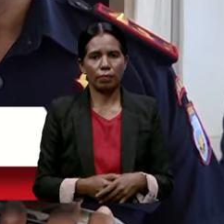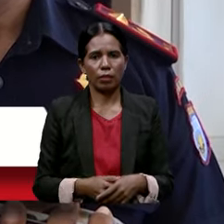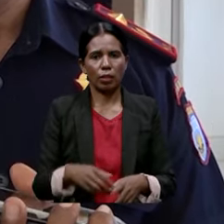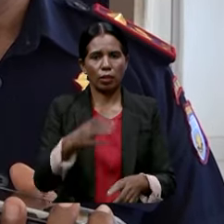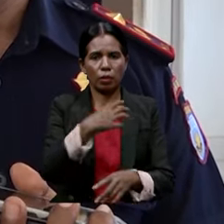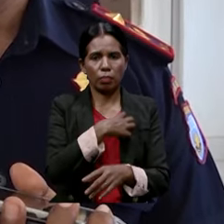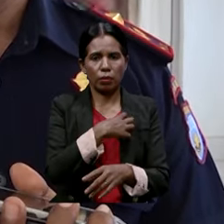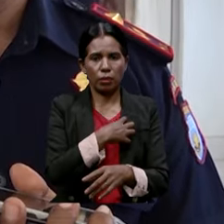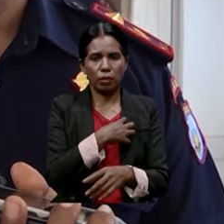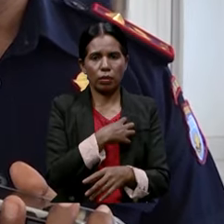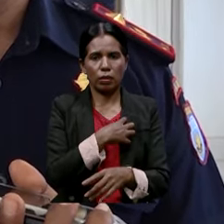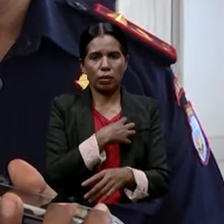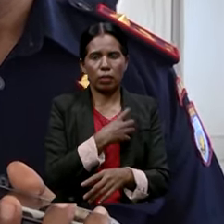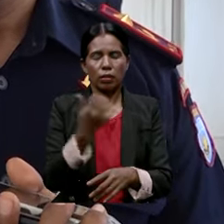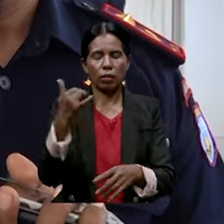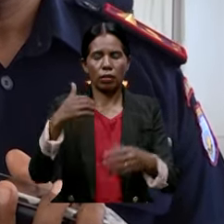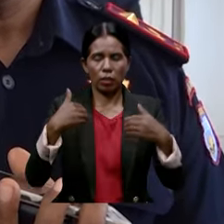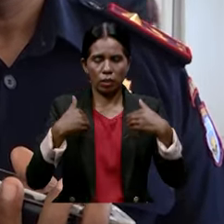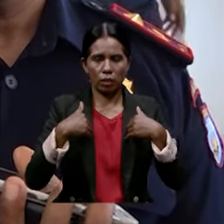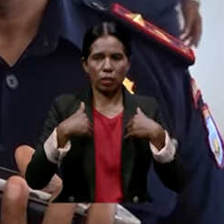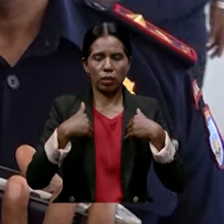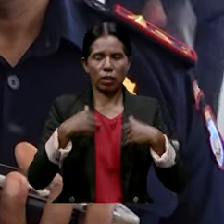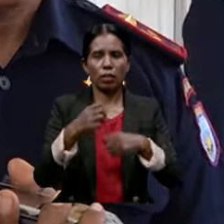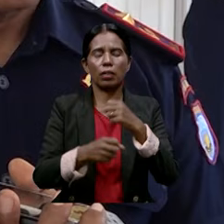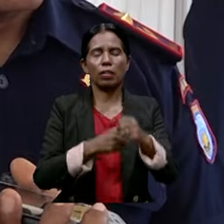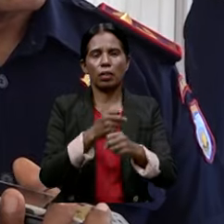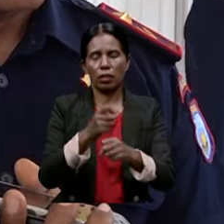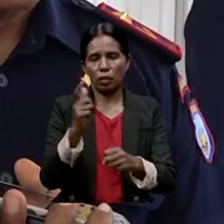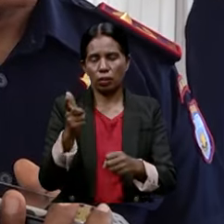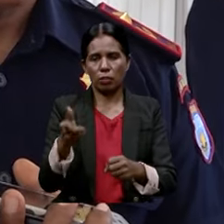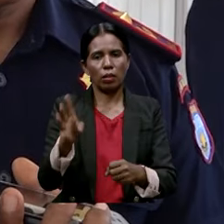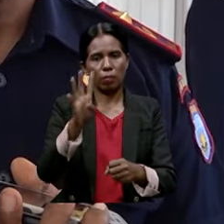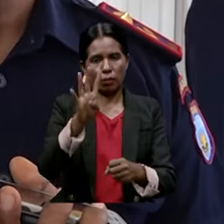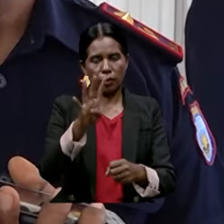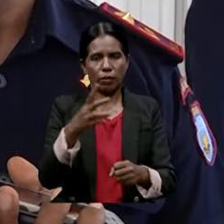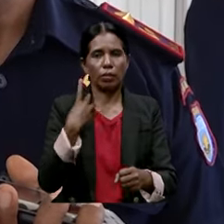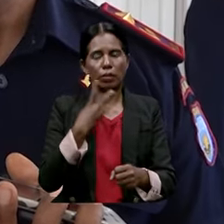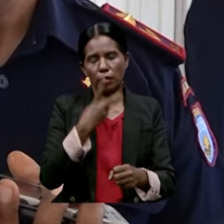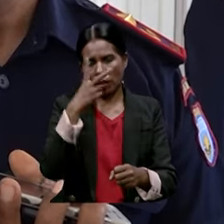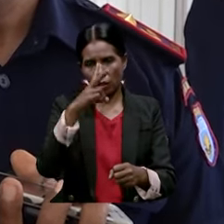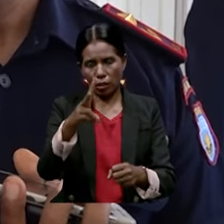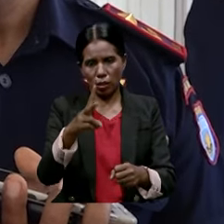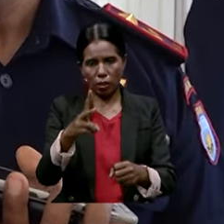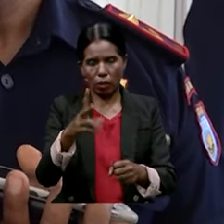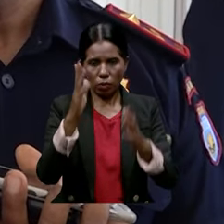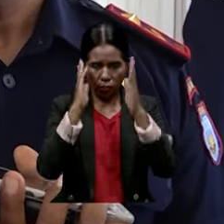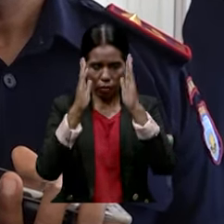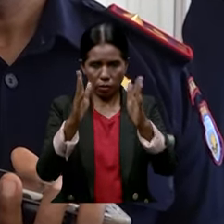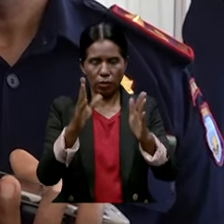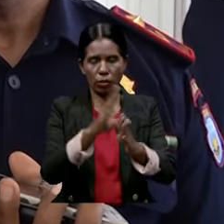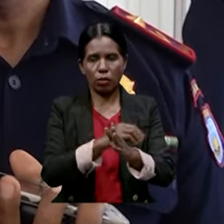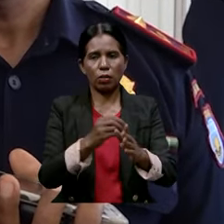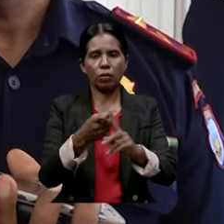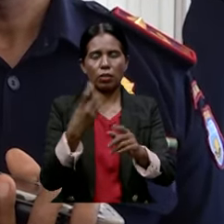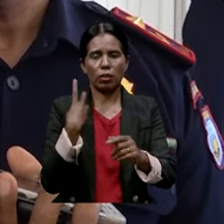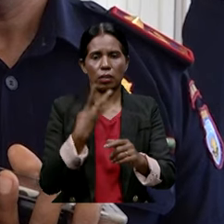penitele iha durante tinaro resinghatnya. Ita hare liuma ka tanto iha interna linian